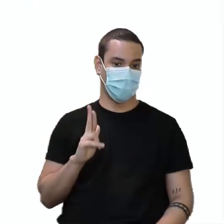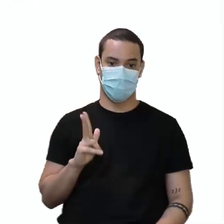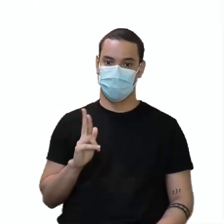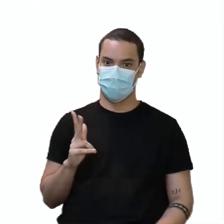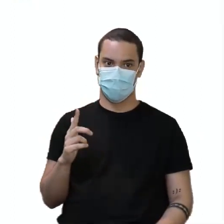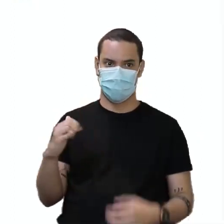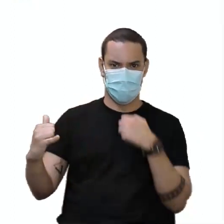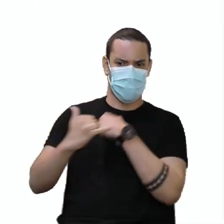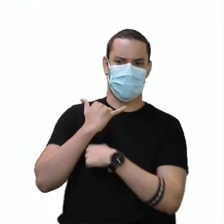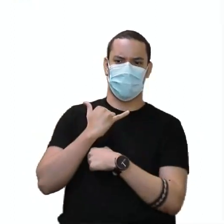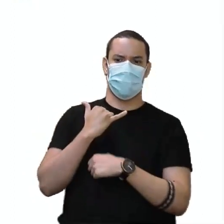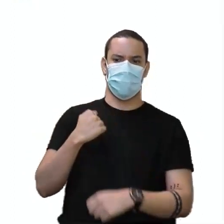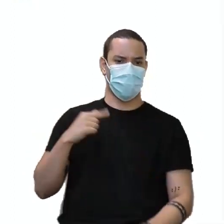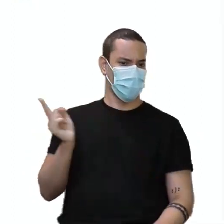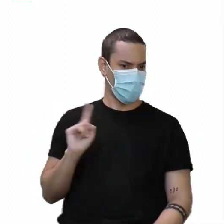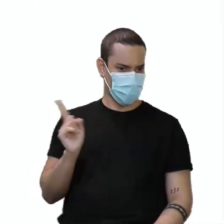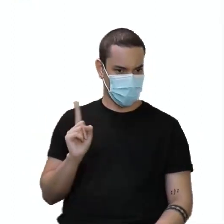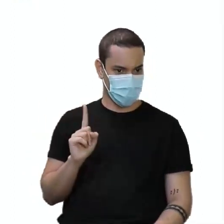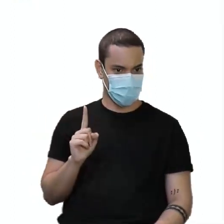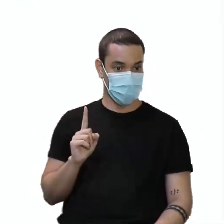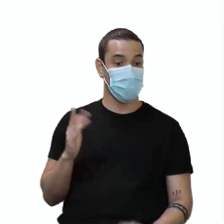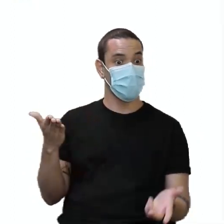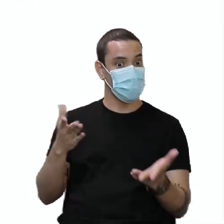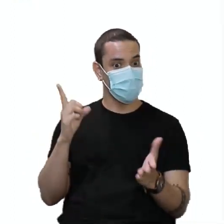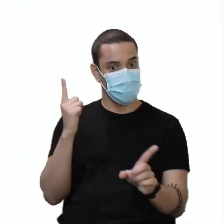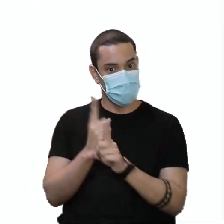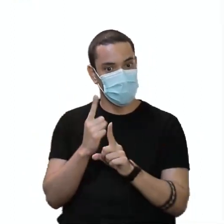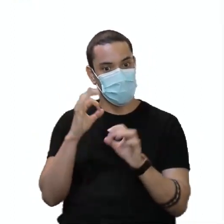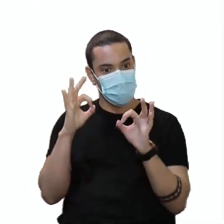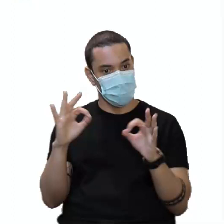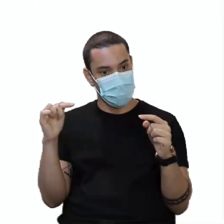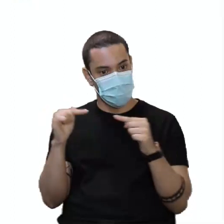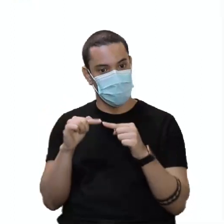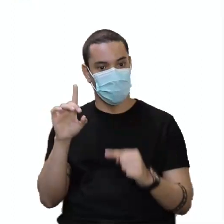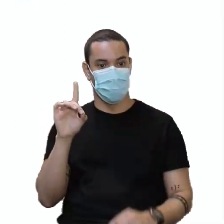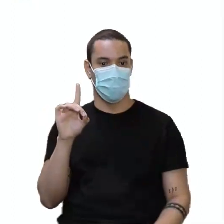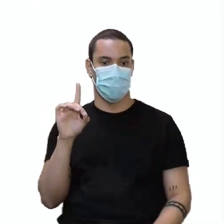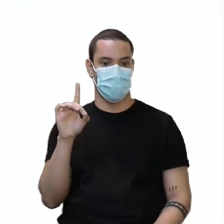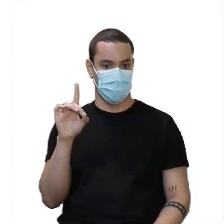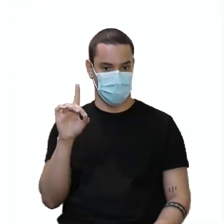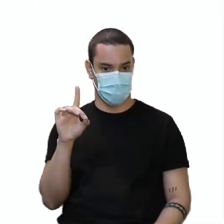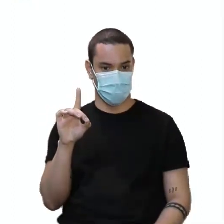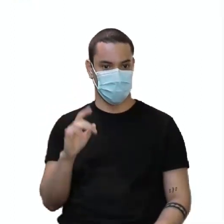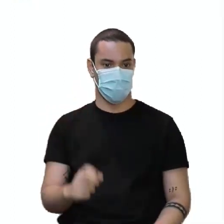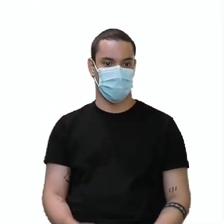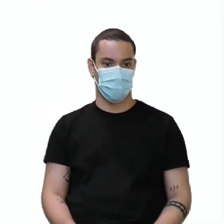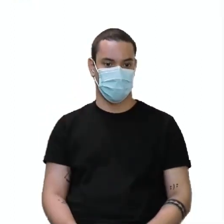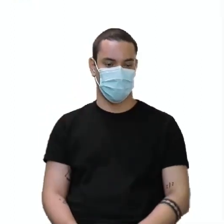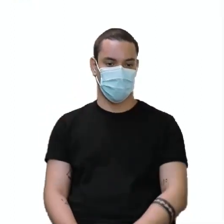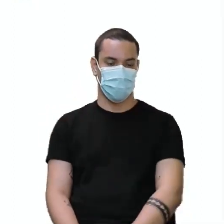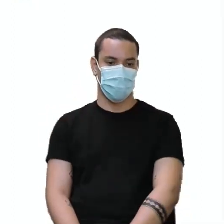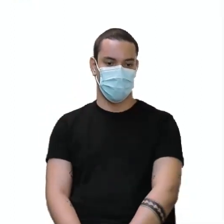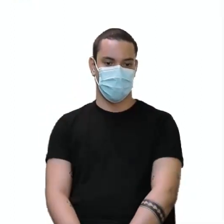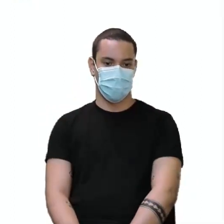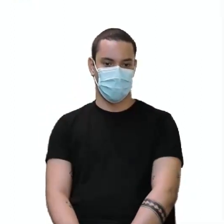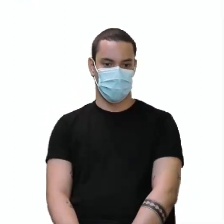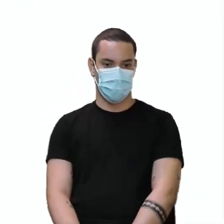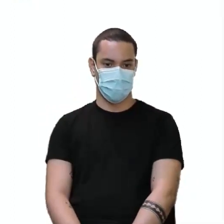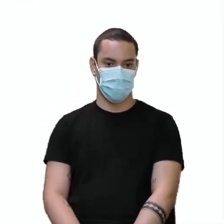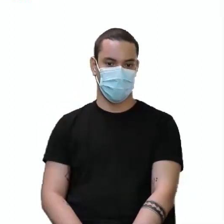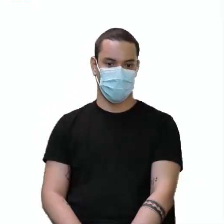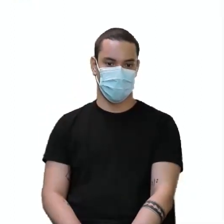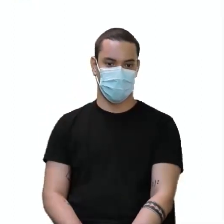me enganar? Hoje não. Agora sim, achei minha resposta correta na letra D. Was he doing some exercise?